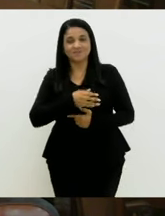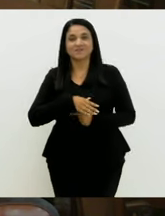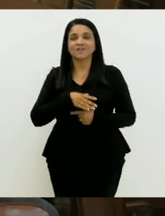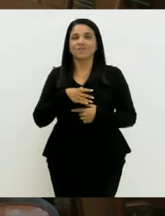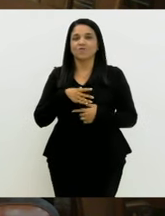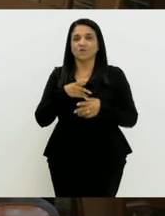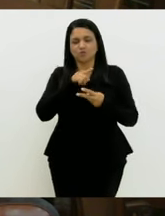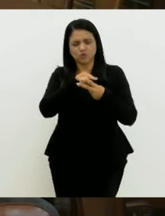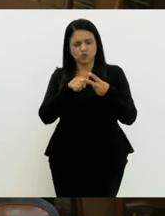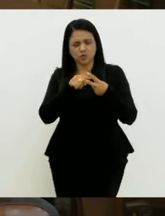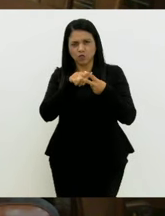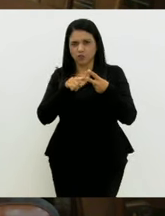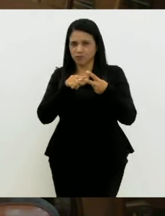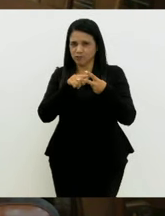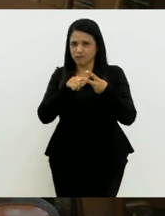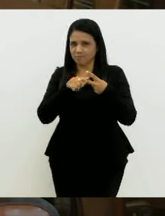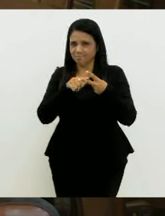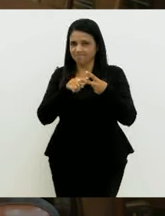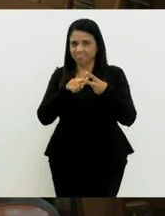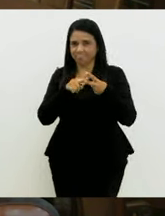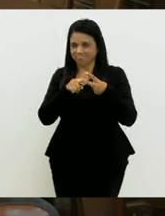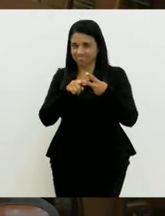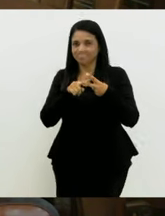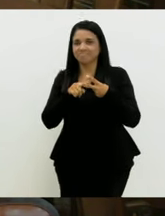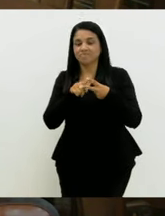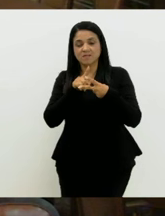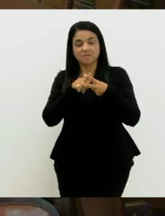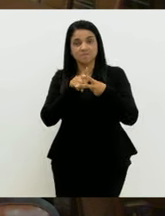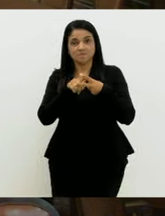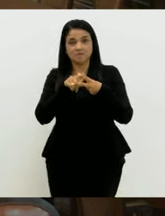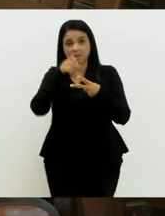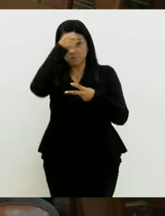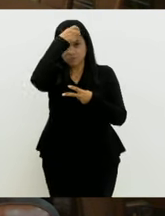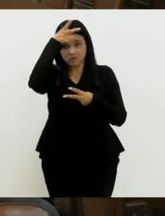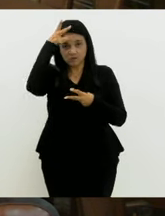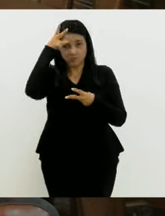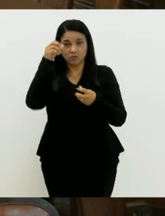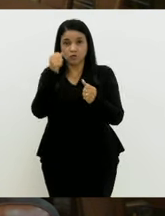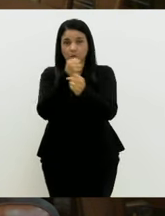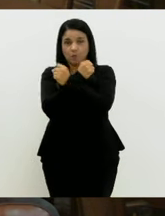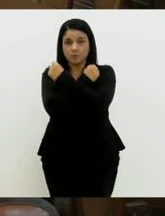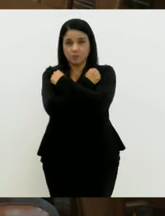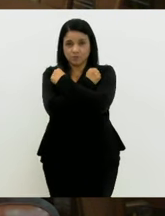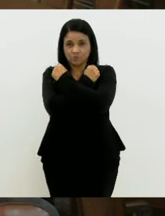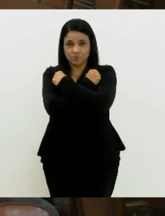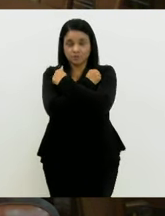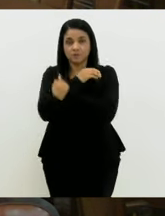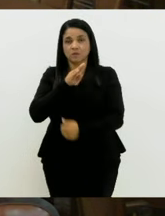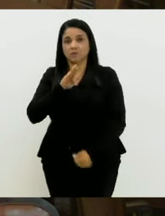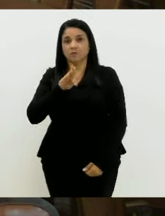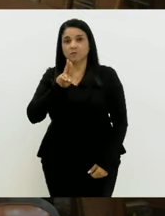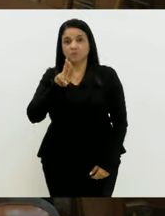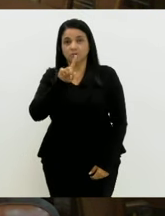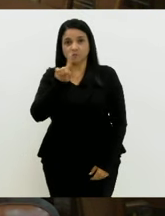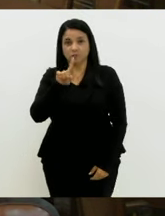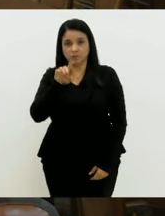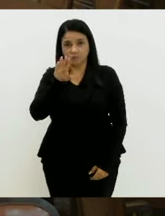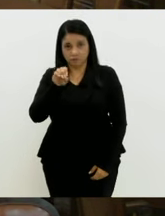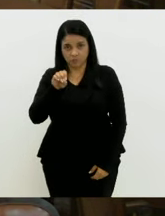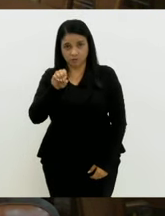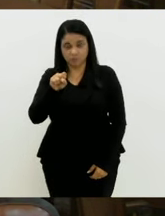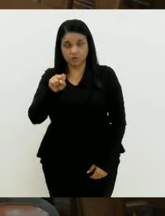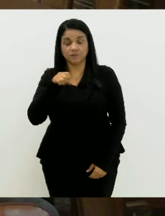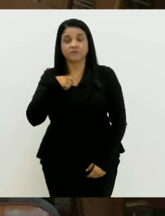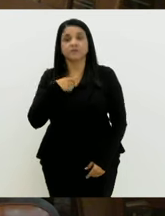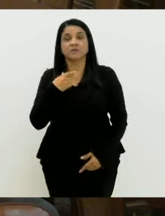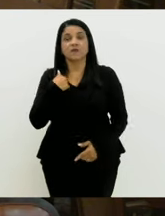rápidos. Primeiro é com relação ao município de Búzios, Armação dos Búzios. Eu passei alguns dias com a minha